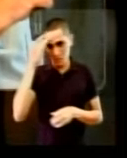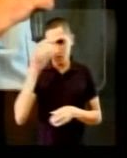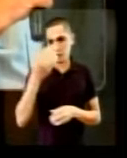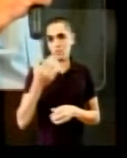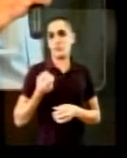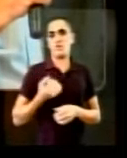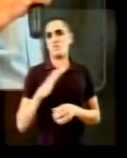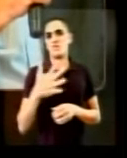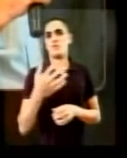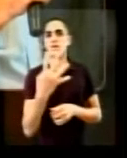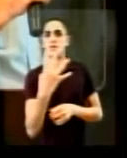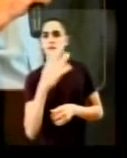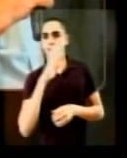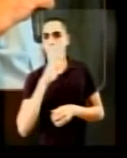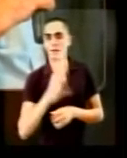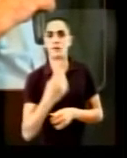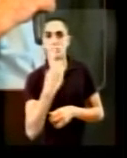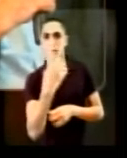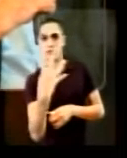4.149 pacientes.